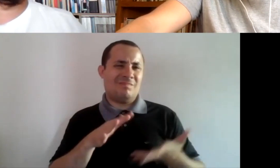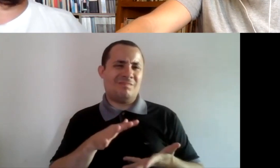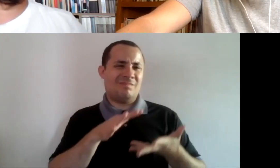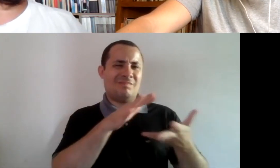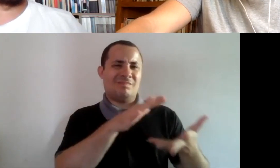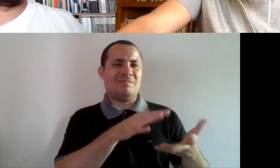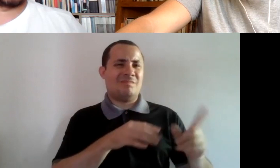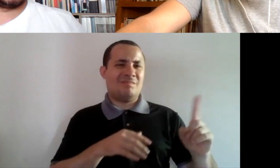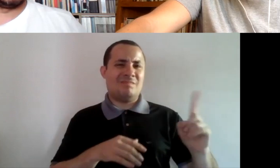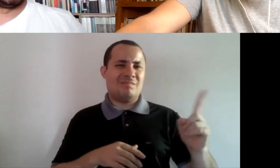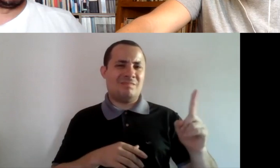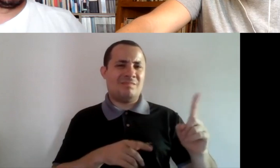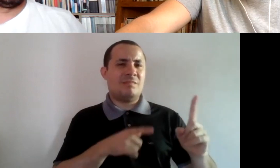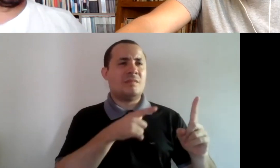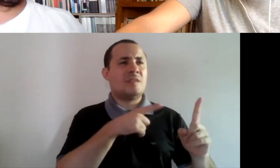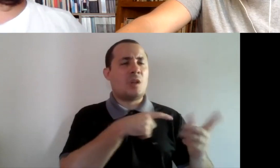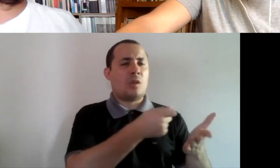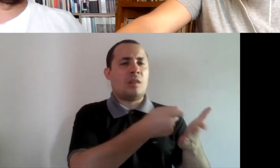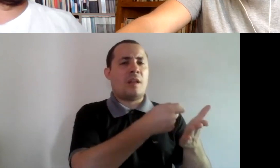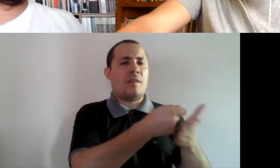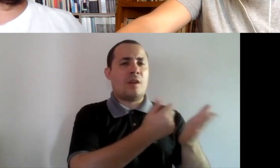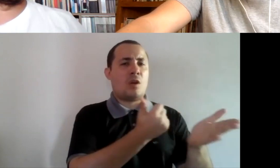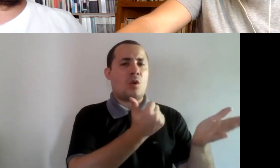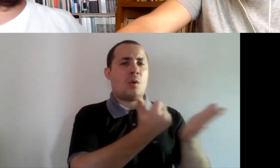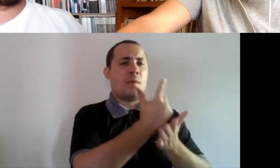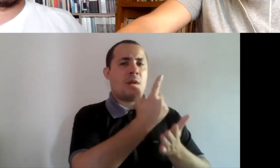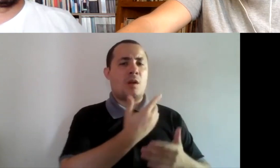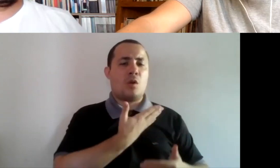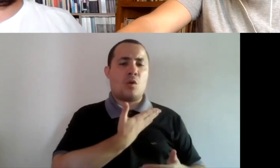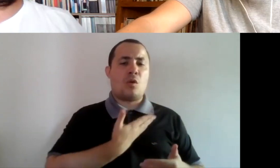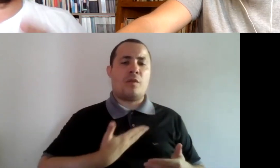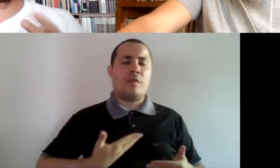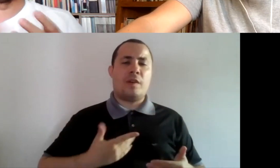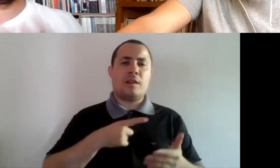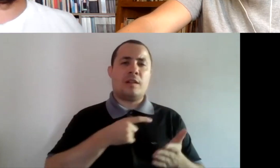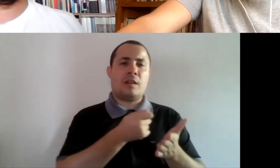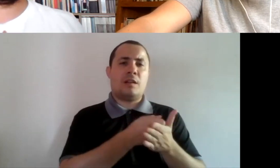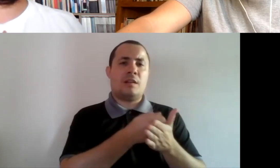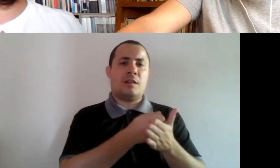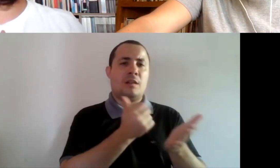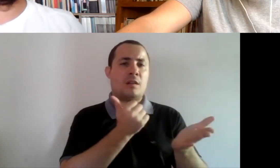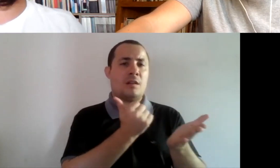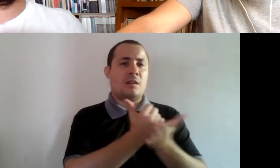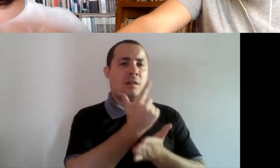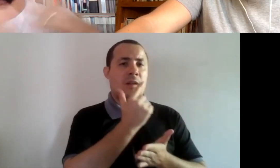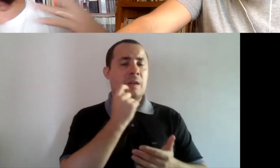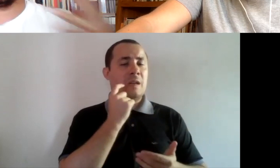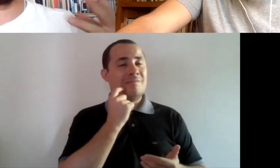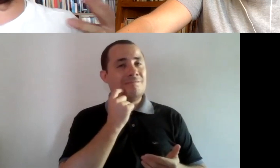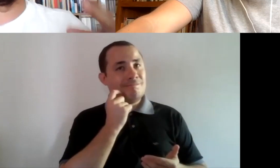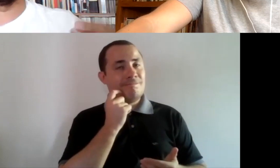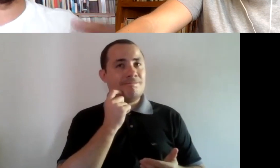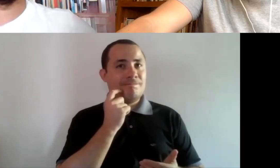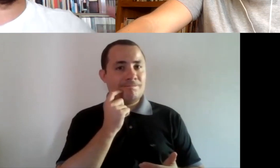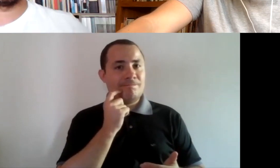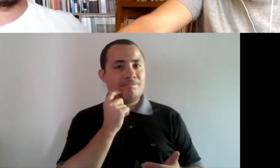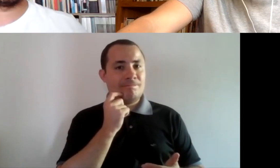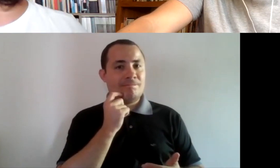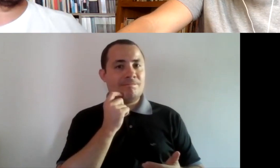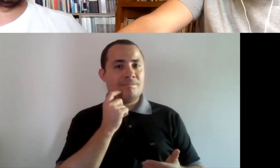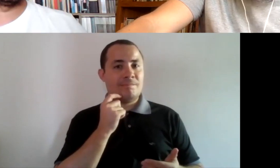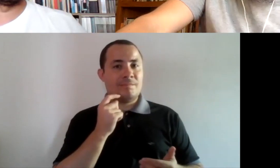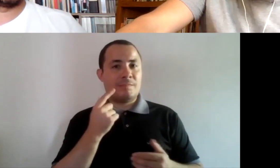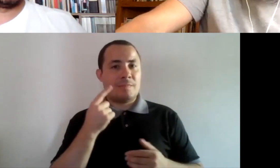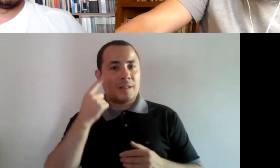biblioteca tem o dever de comprar, o poder público tem condições de comprar. Eu acho isso muito delicado, porque vejam os números que eu